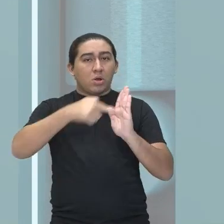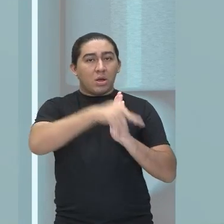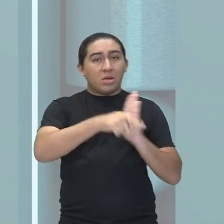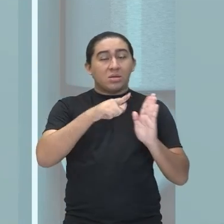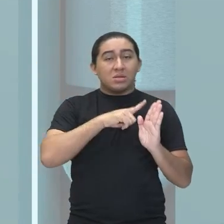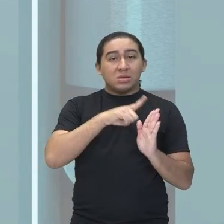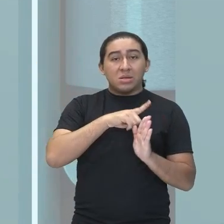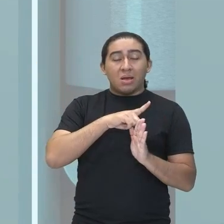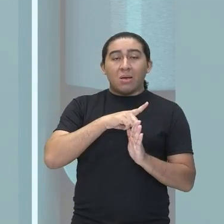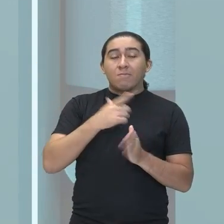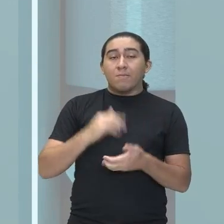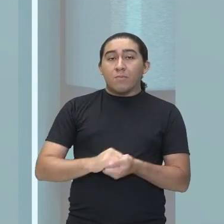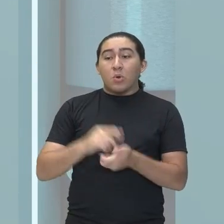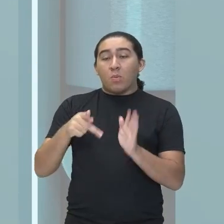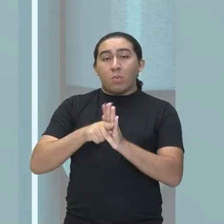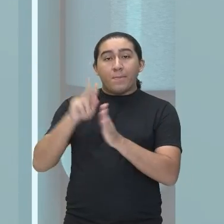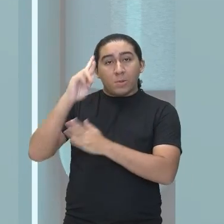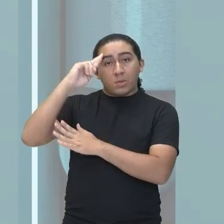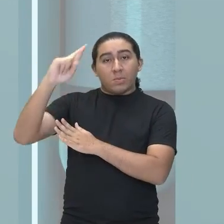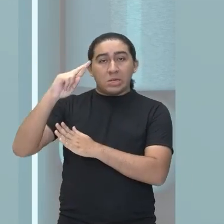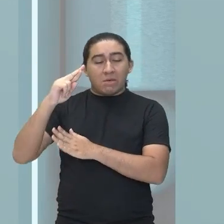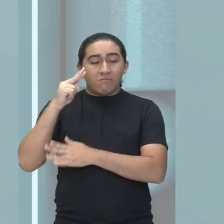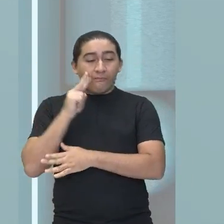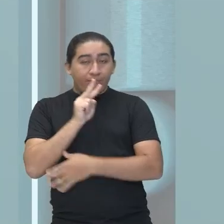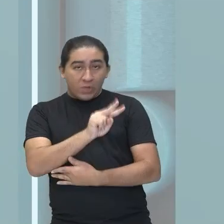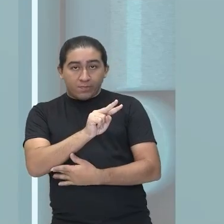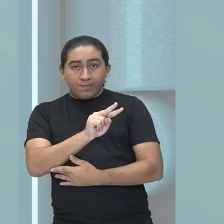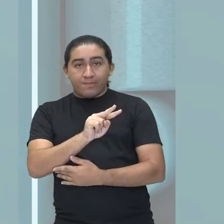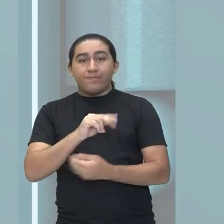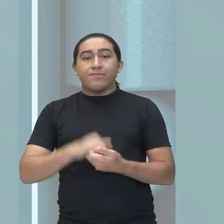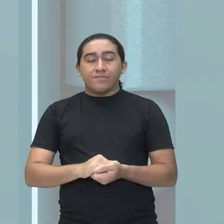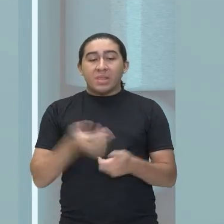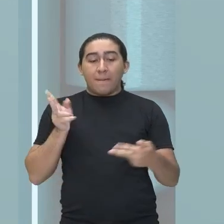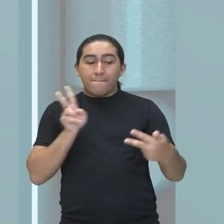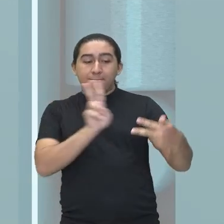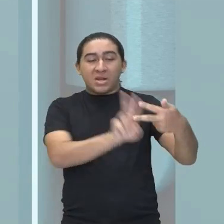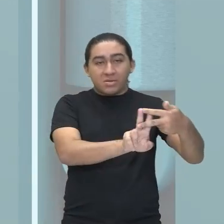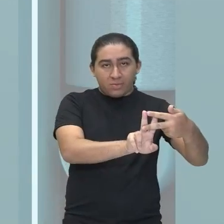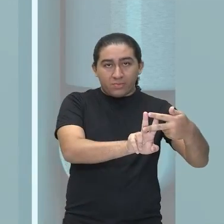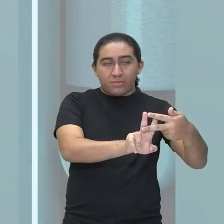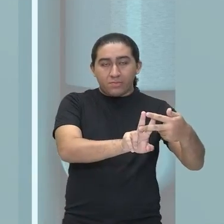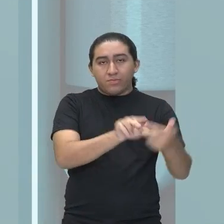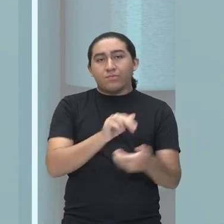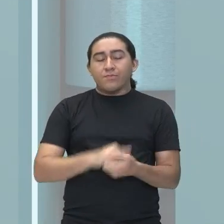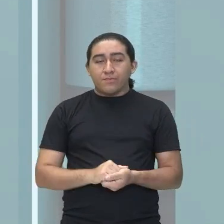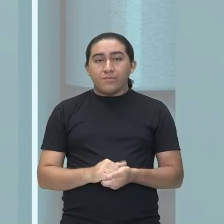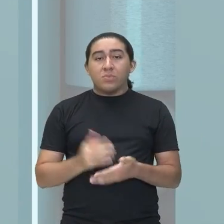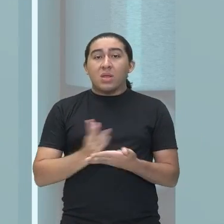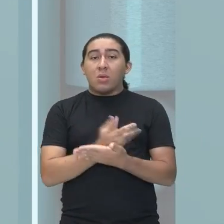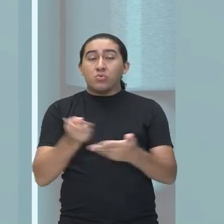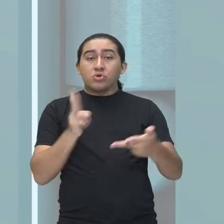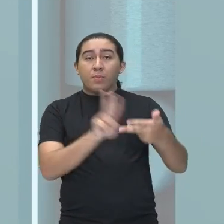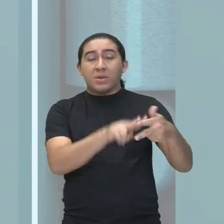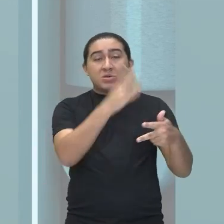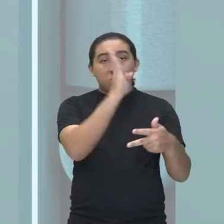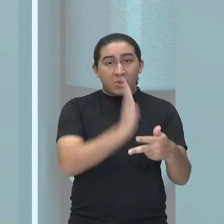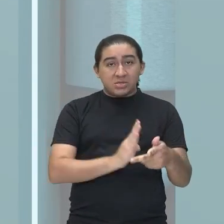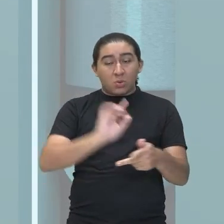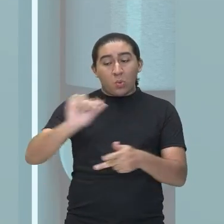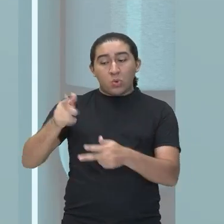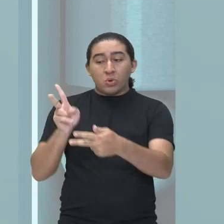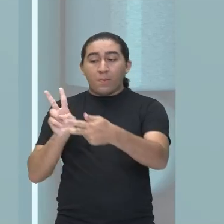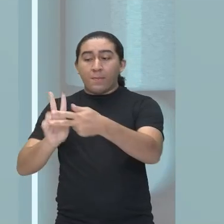chefes aí, que estavam aí, e eles foram presos, alguns foram presos no Brasil, outros foram